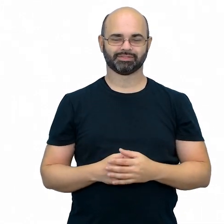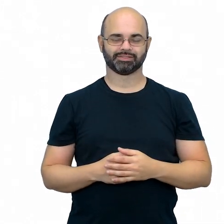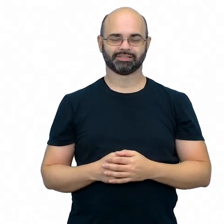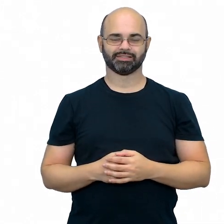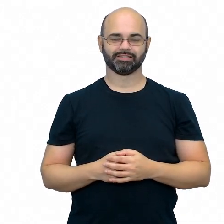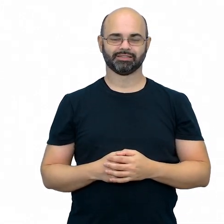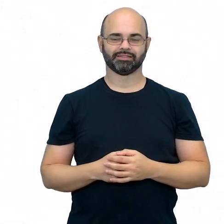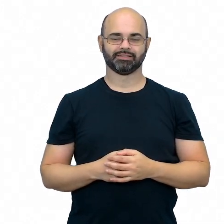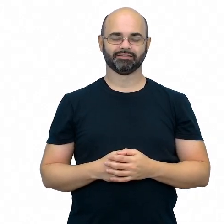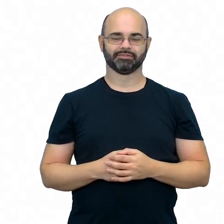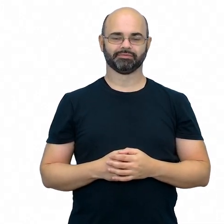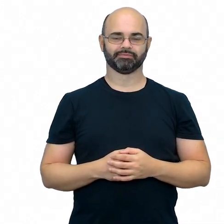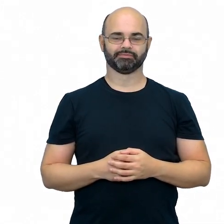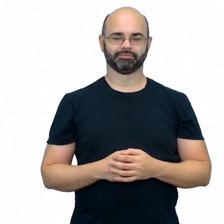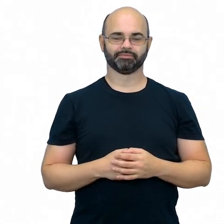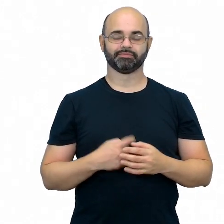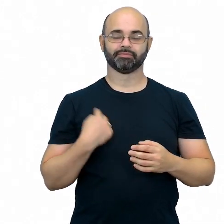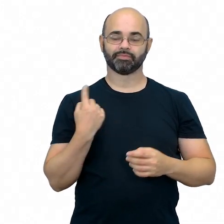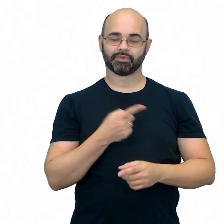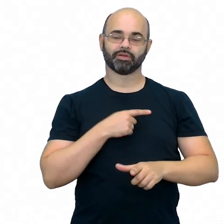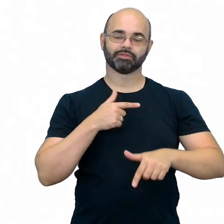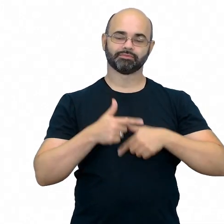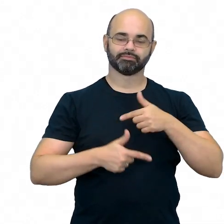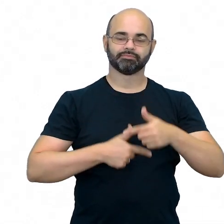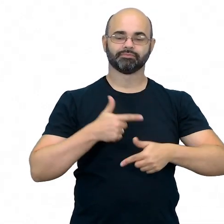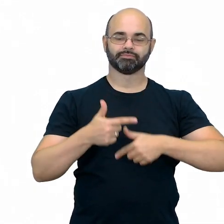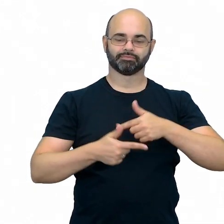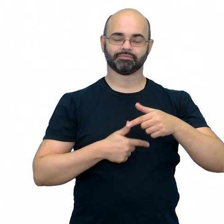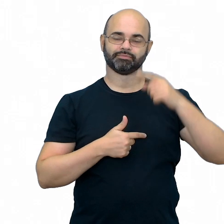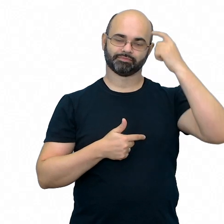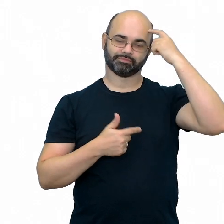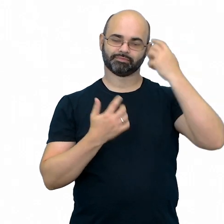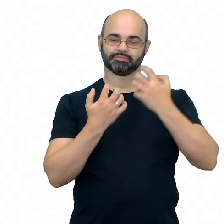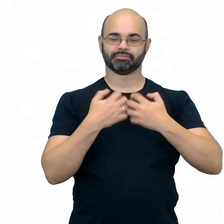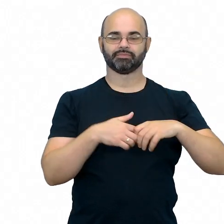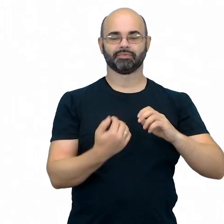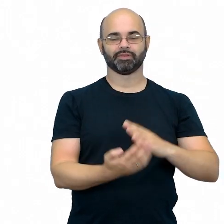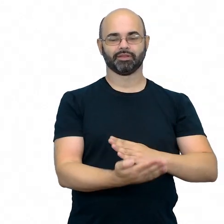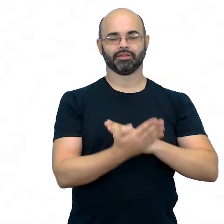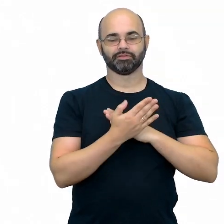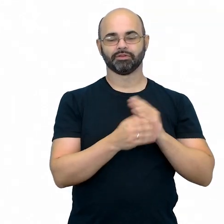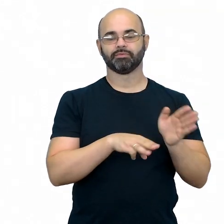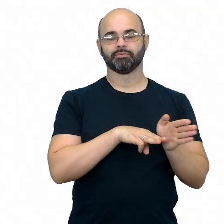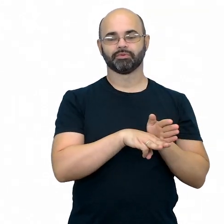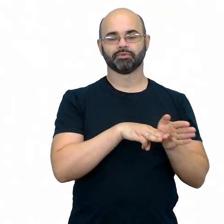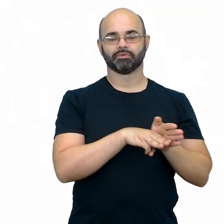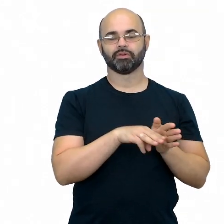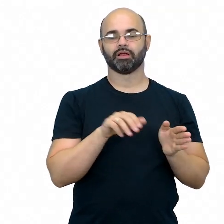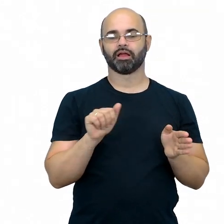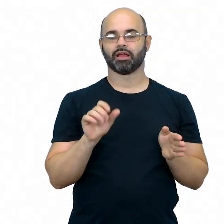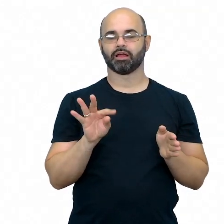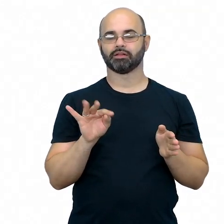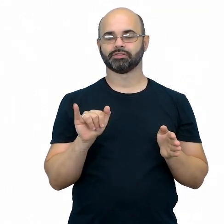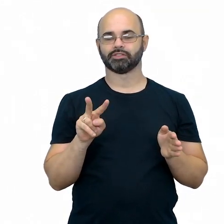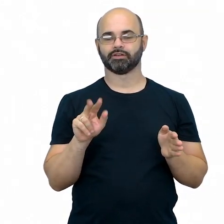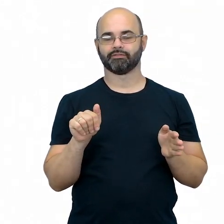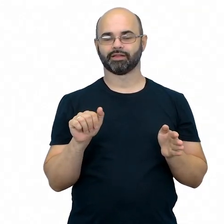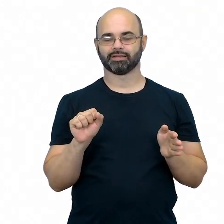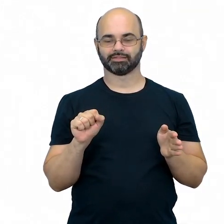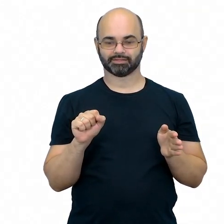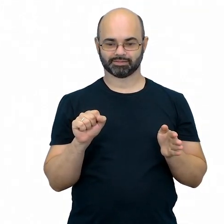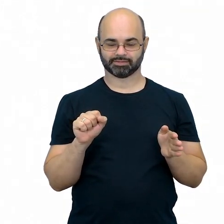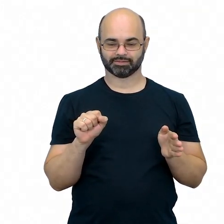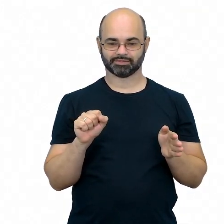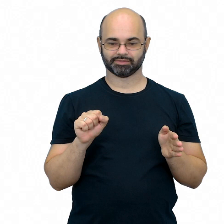também sobre as nossas práticas e principalmente sobre as metodologias ativas e o quanto as metodologias ativas elas estão